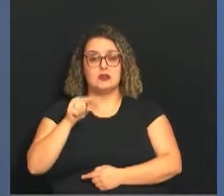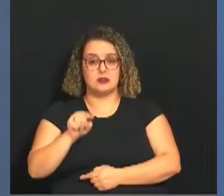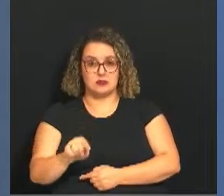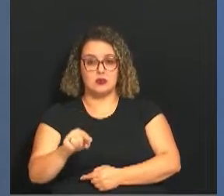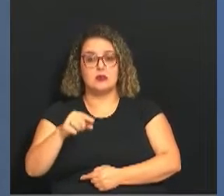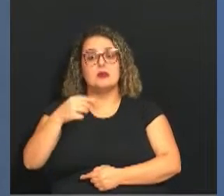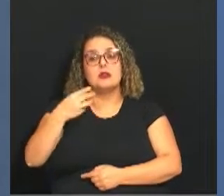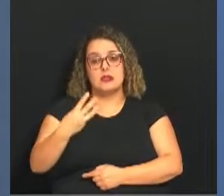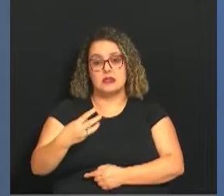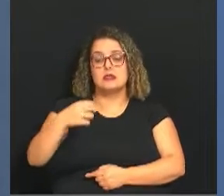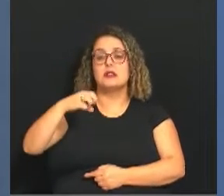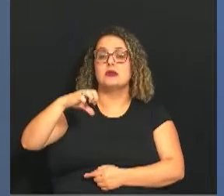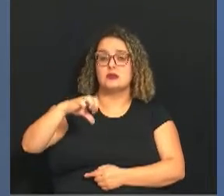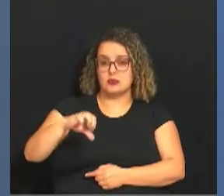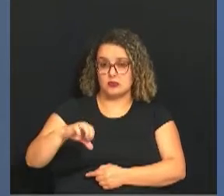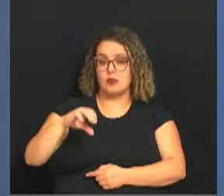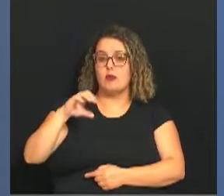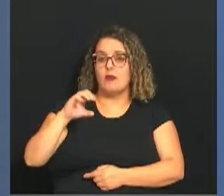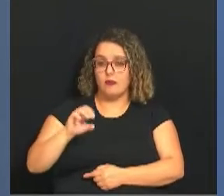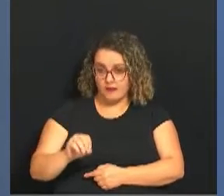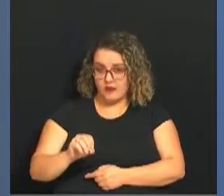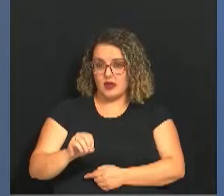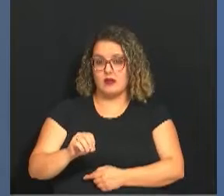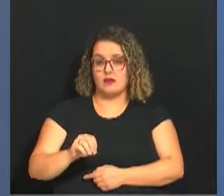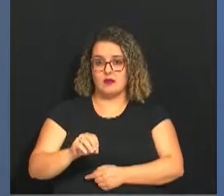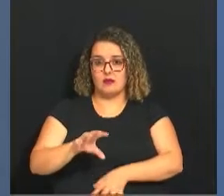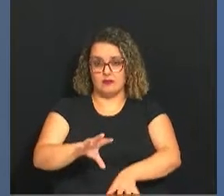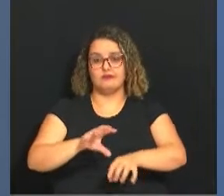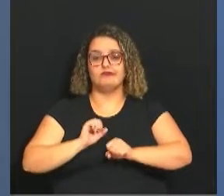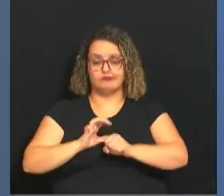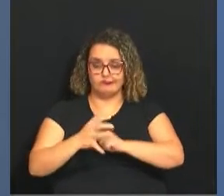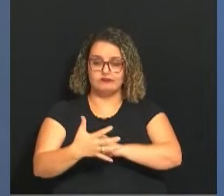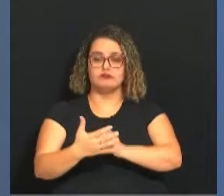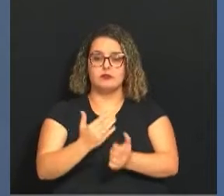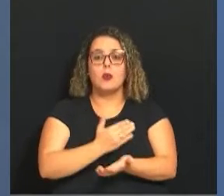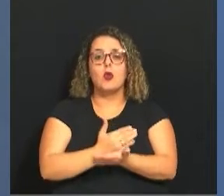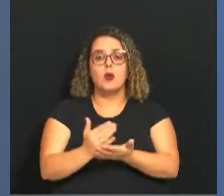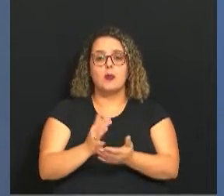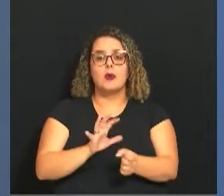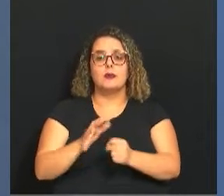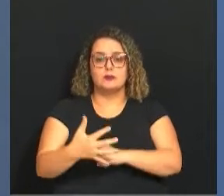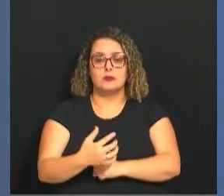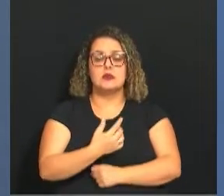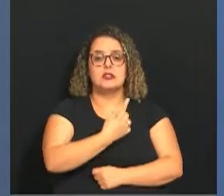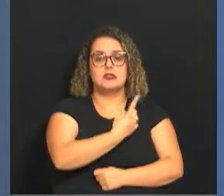5.023.390 casos da doença desde o início da pandemia em 2020, com